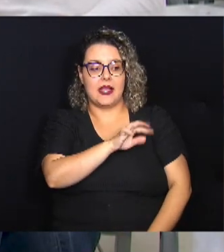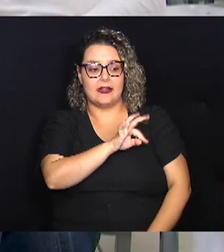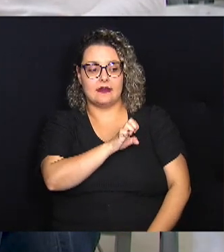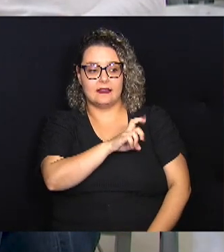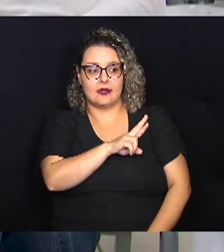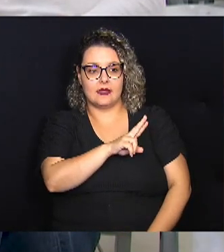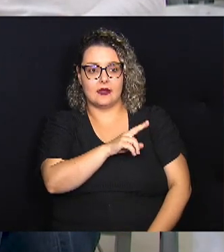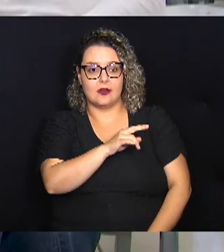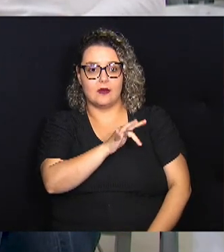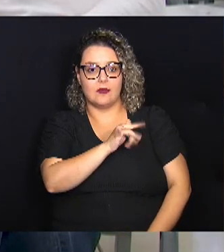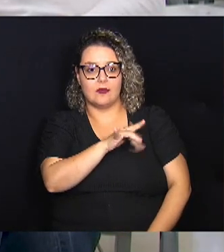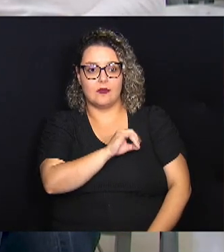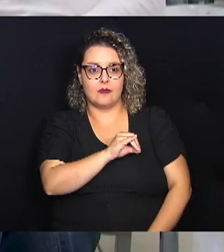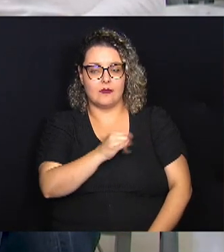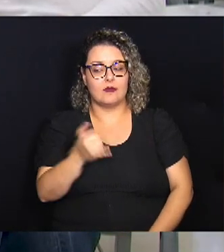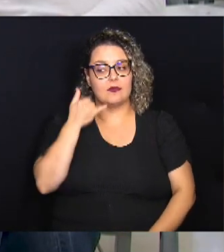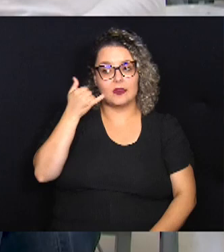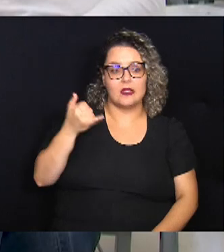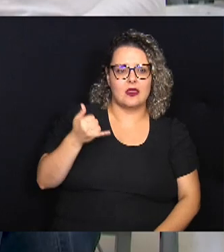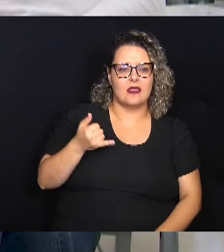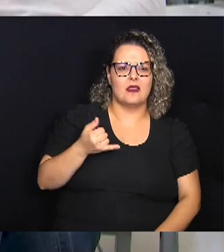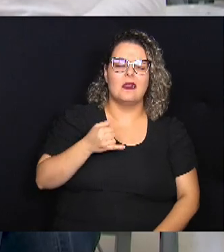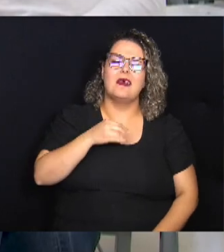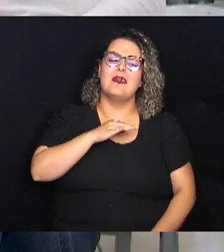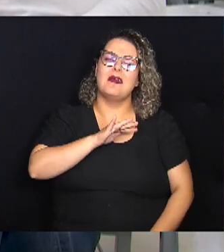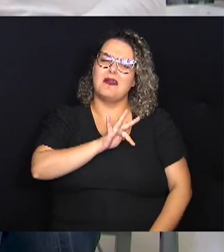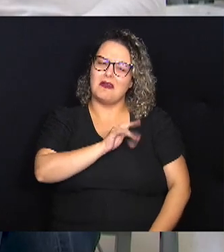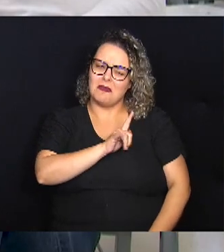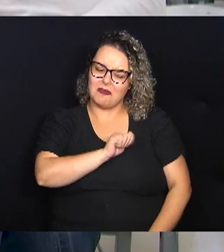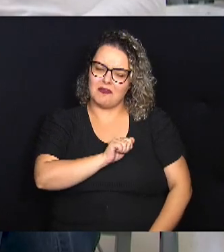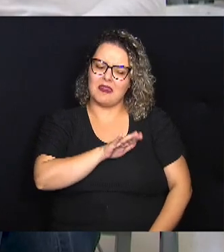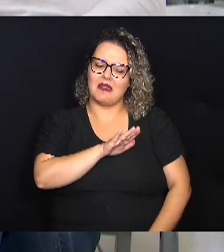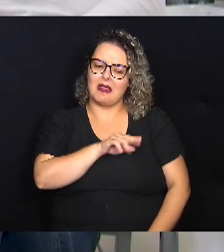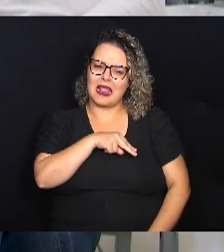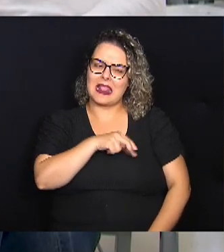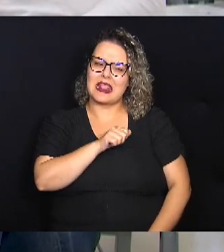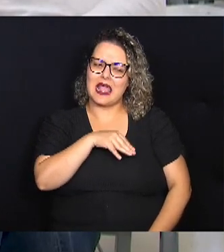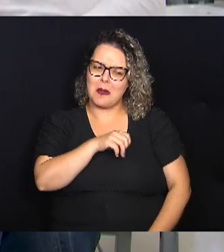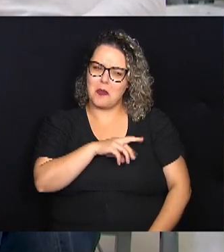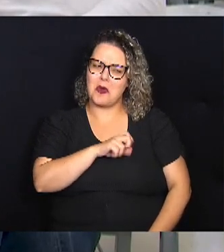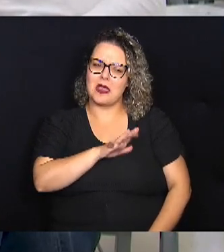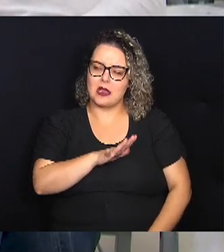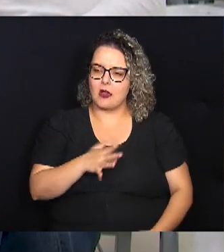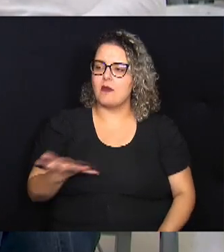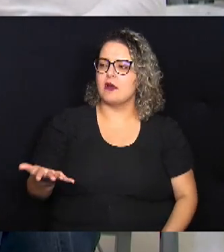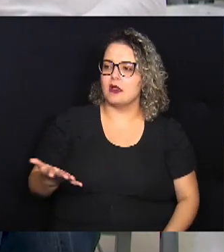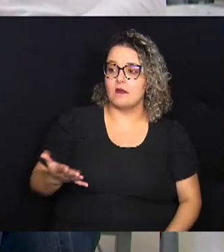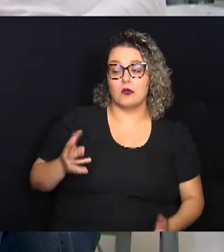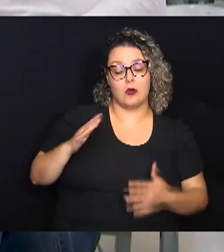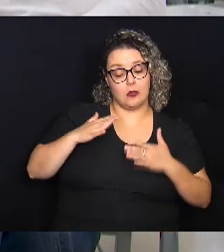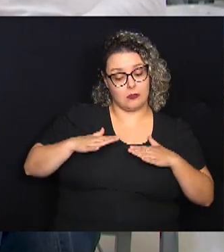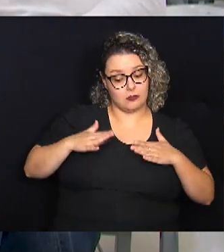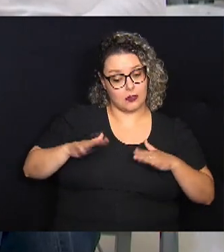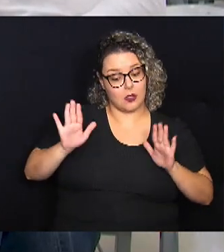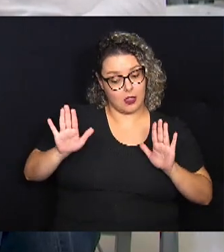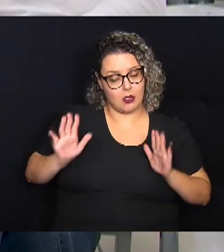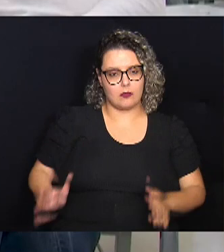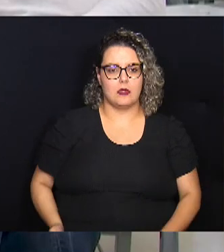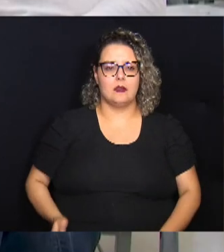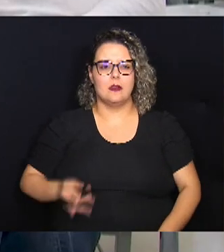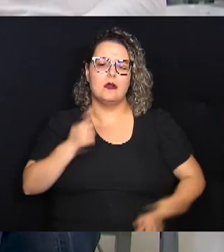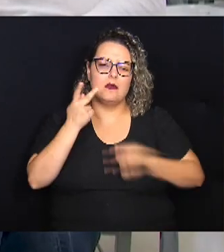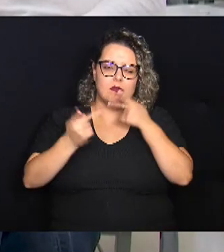ficar na moral, ficar quieto, fica na sua aí. É impressionante, né, professora? Você vê, eu acabei citando